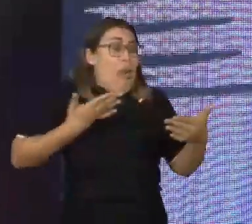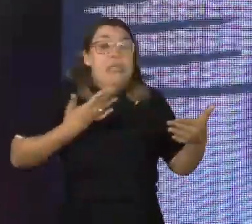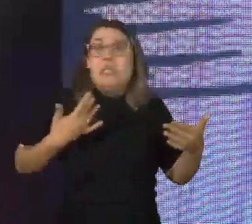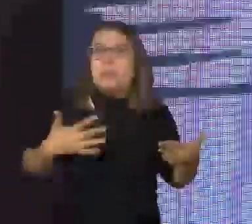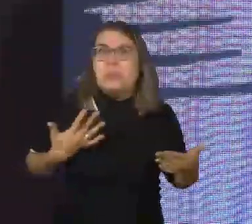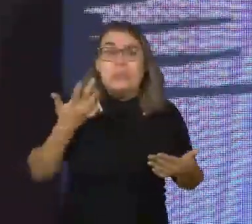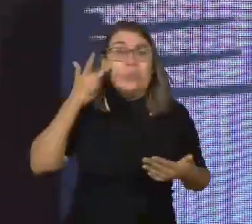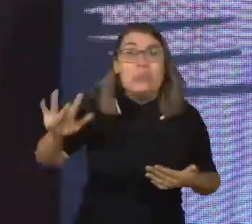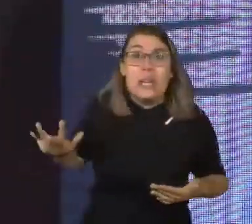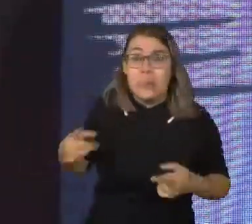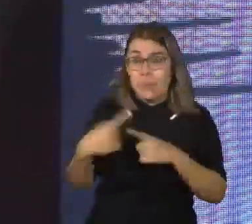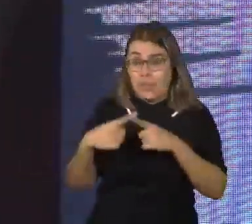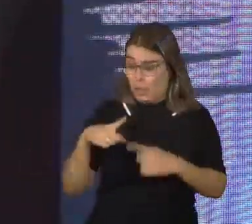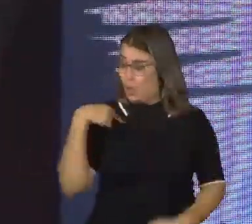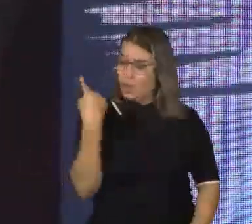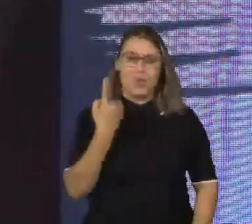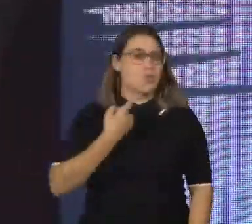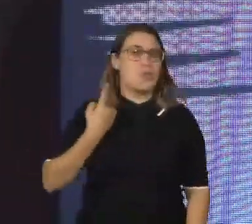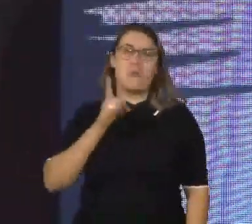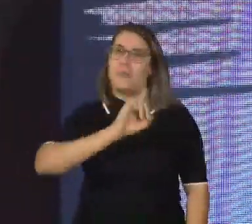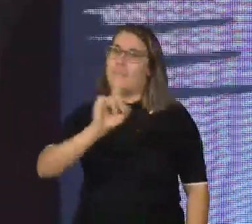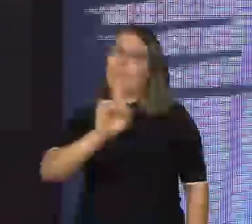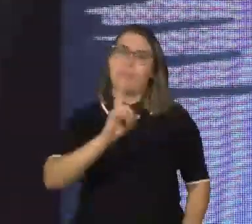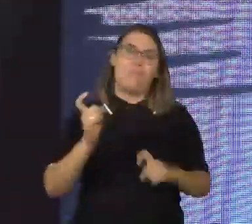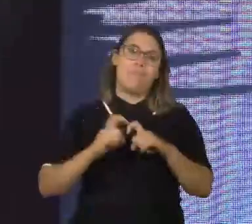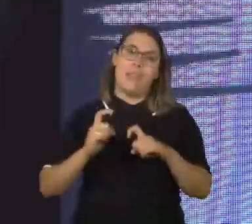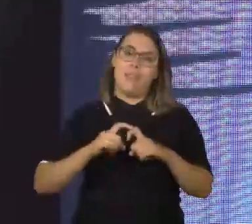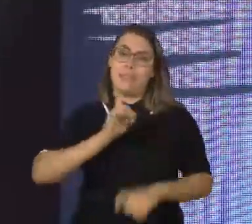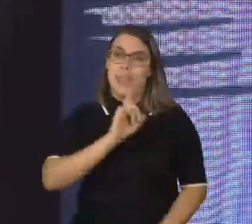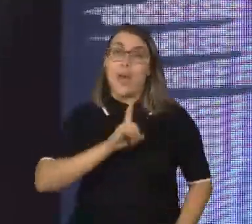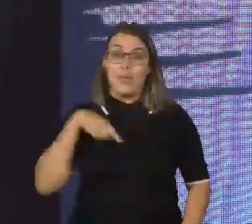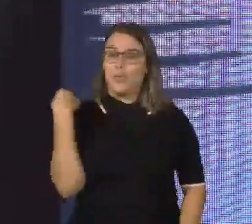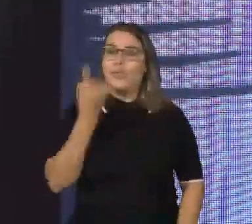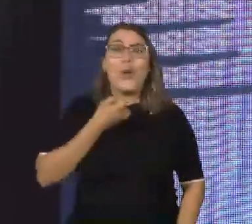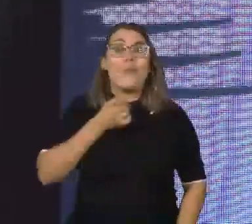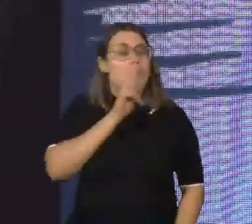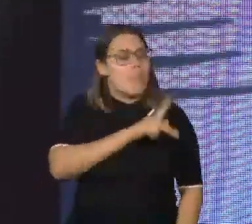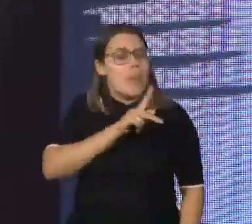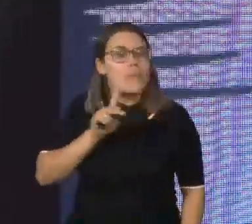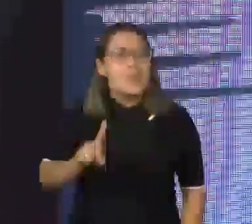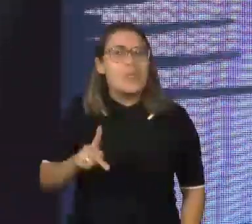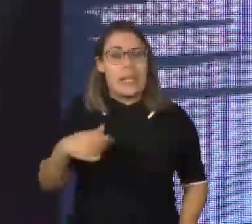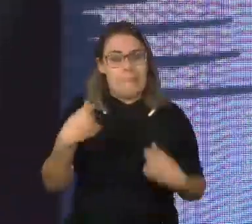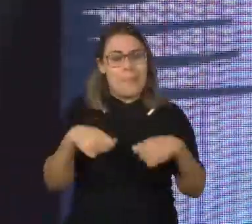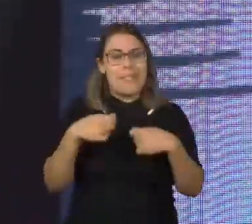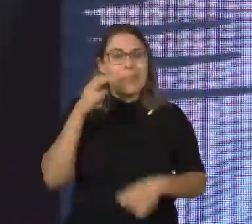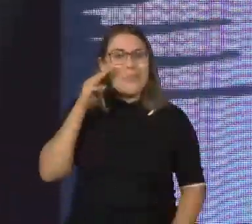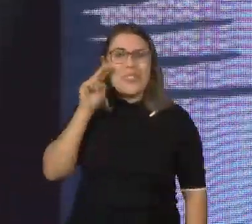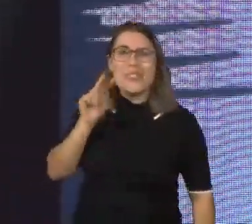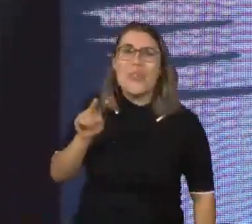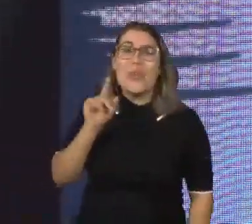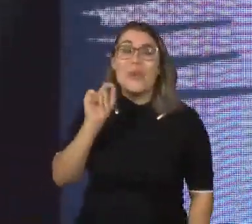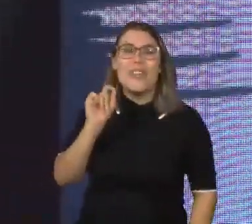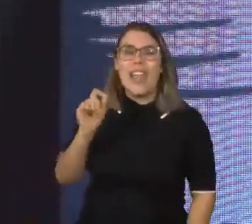Pois nós não somos médicos, nós somos professores. E nós, professores, precisamos saber e enxergar apenas